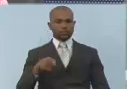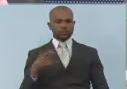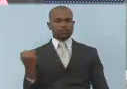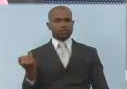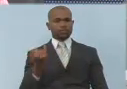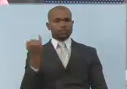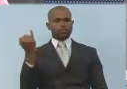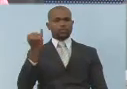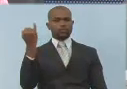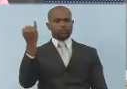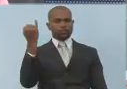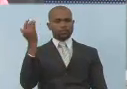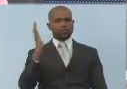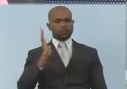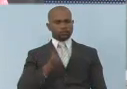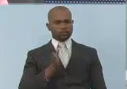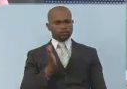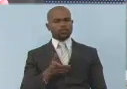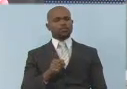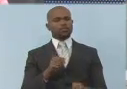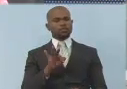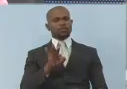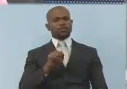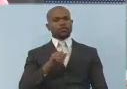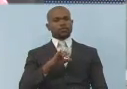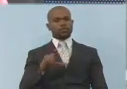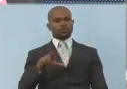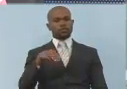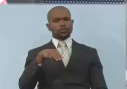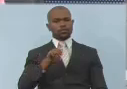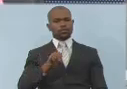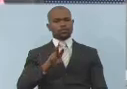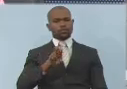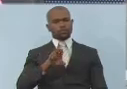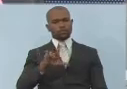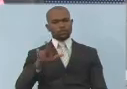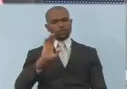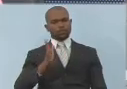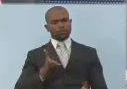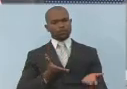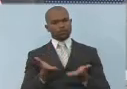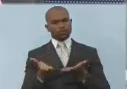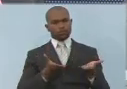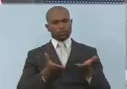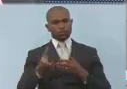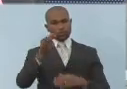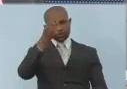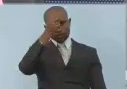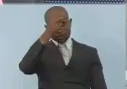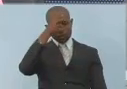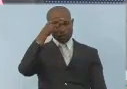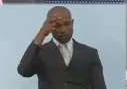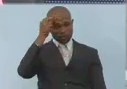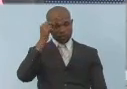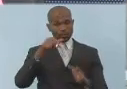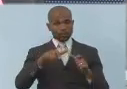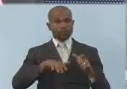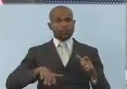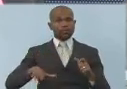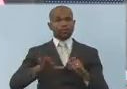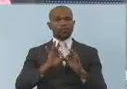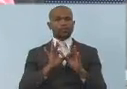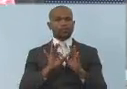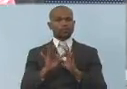que com o Fácil Móvel nós temos levado os serviços da Prefeitura aos bairros mais